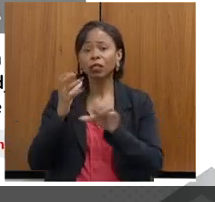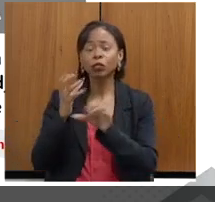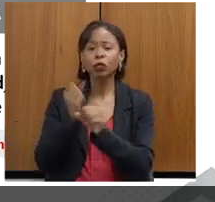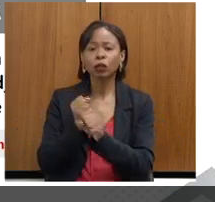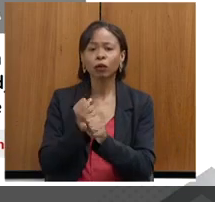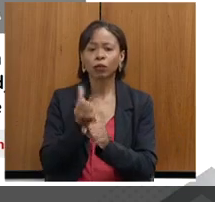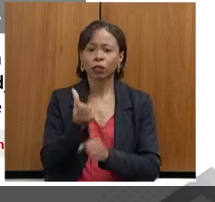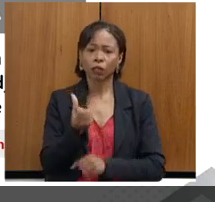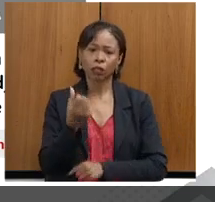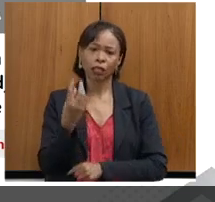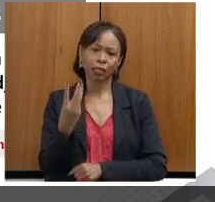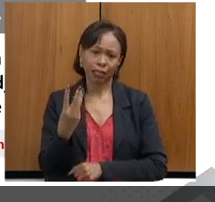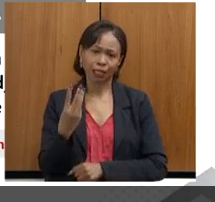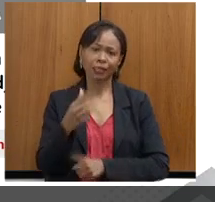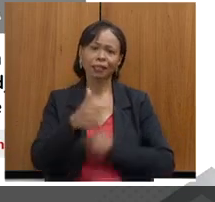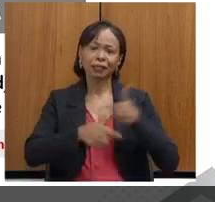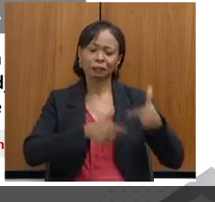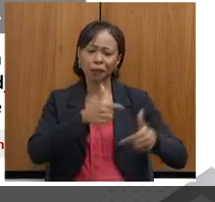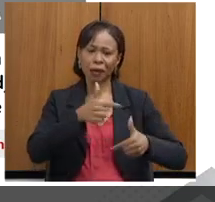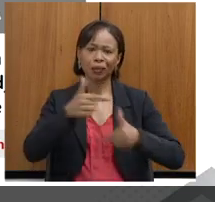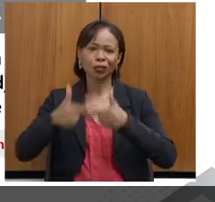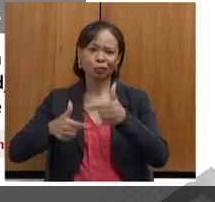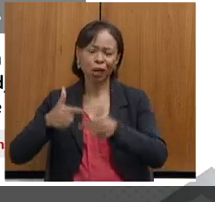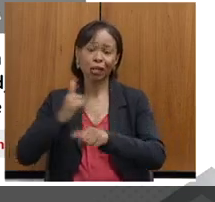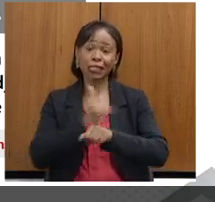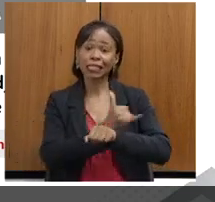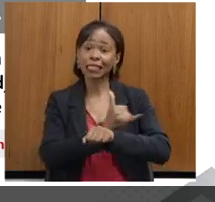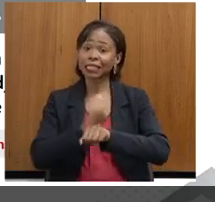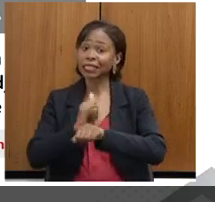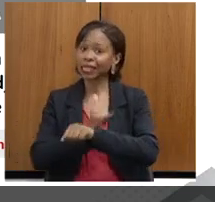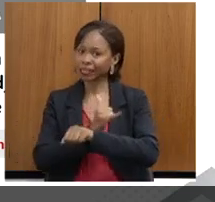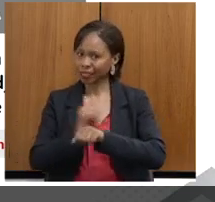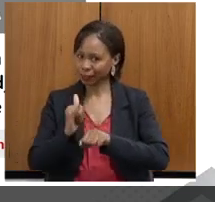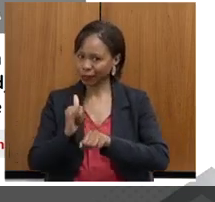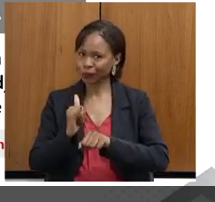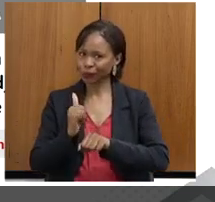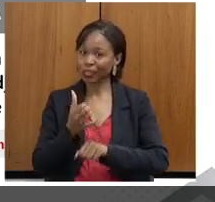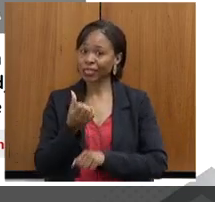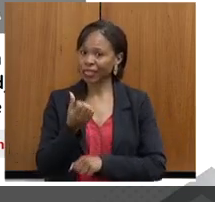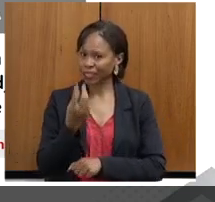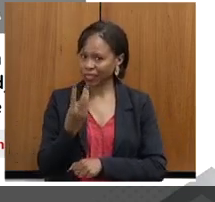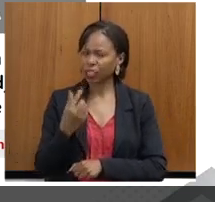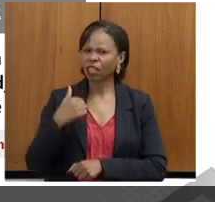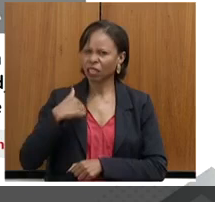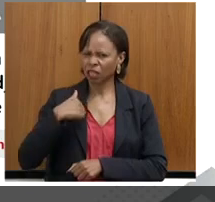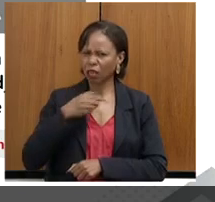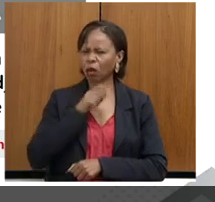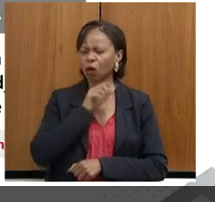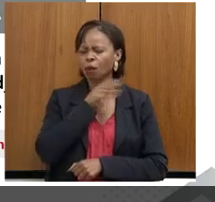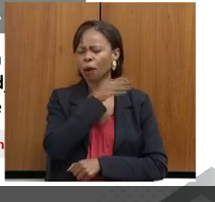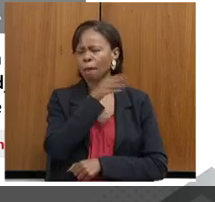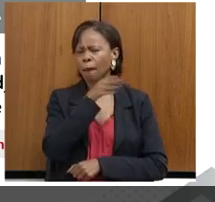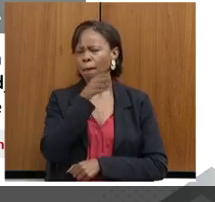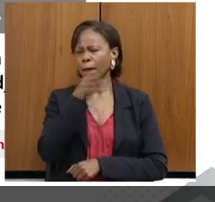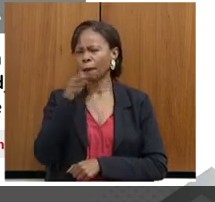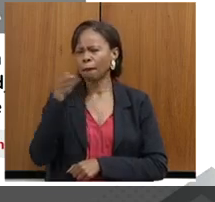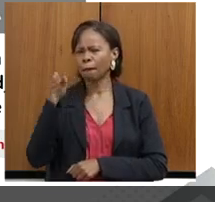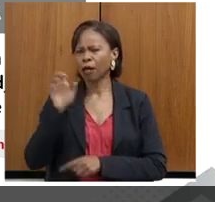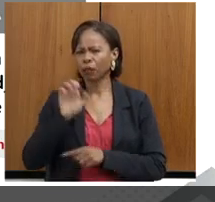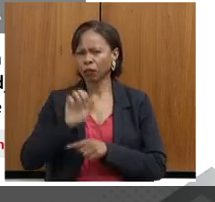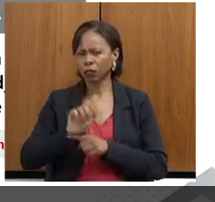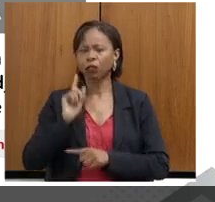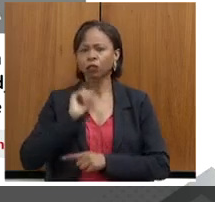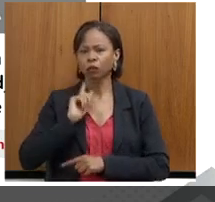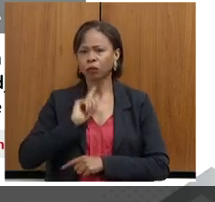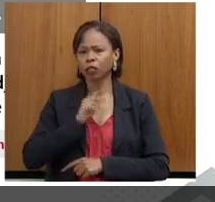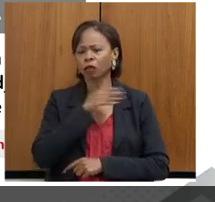63 iniciativas a lógicas eu tenho rodado todo o nosso estado vários já